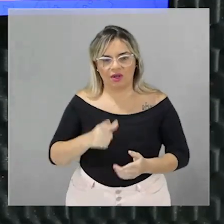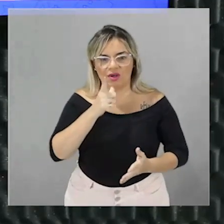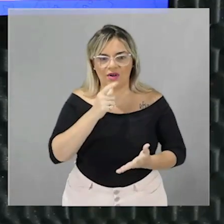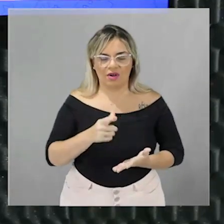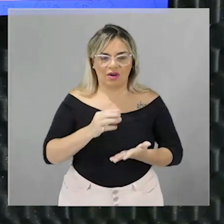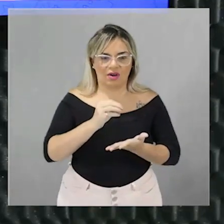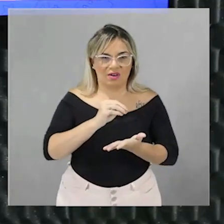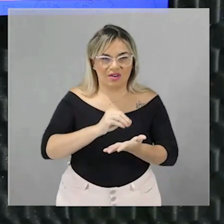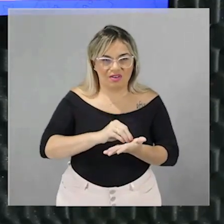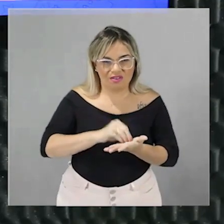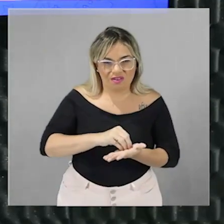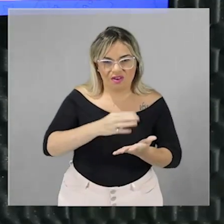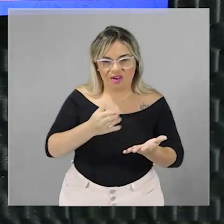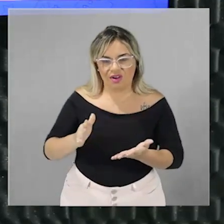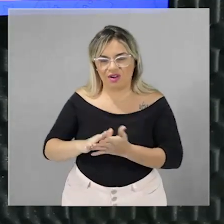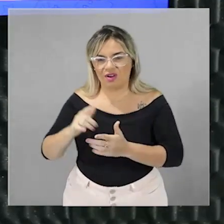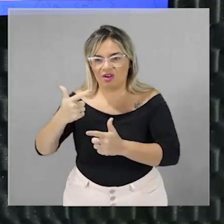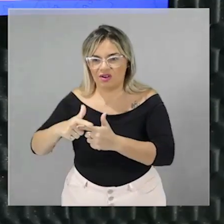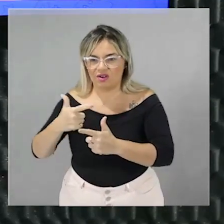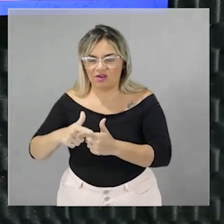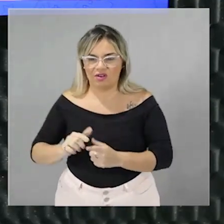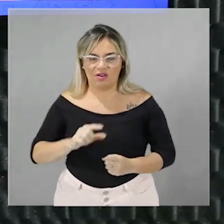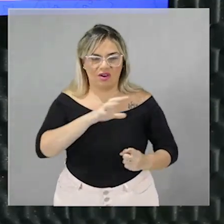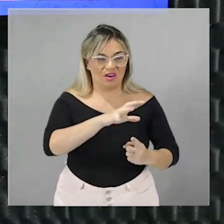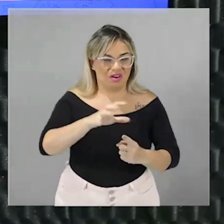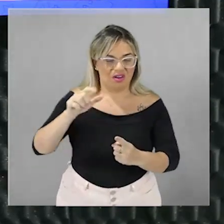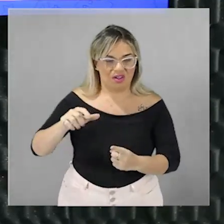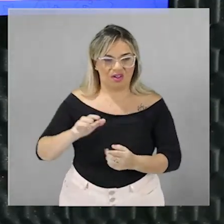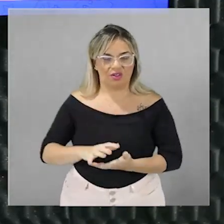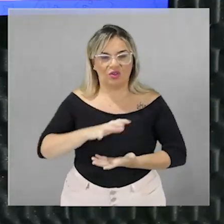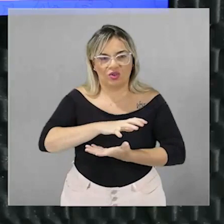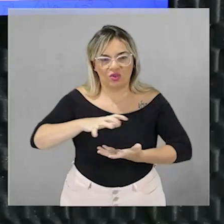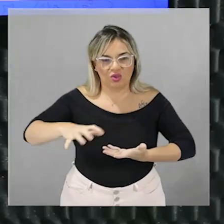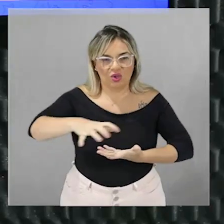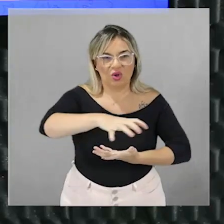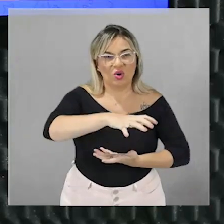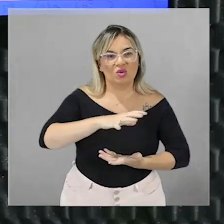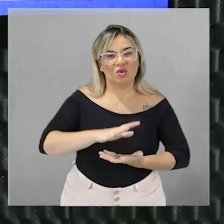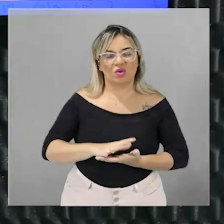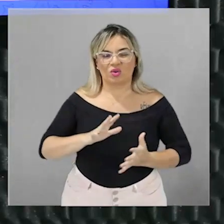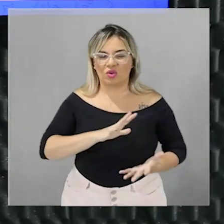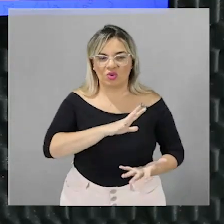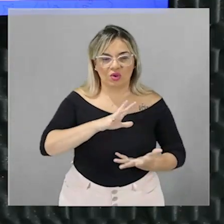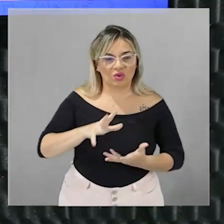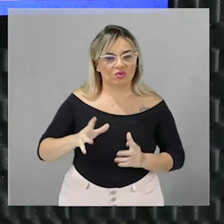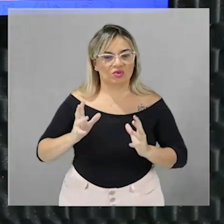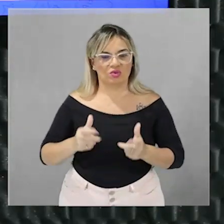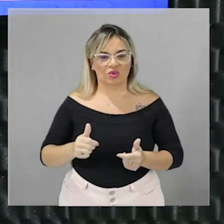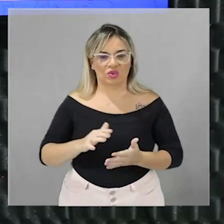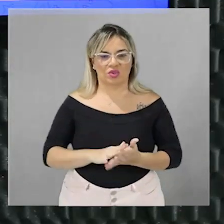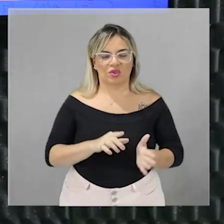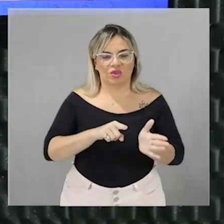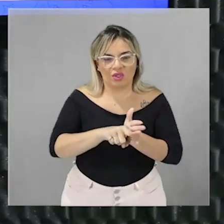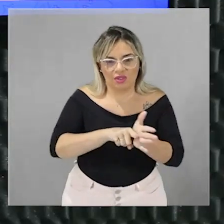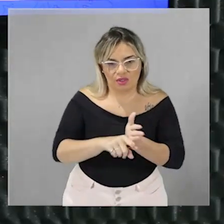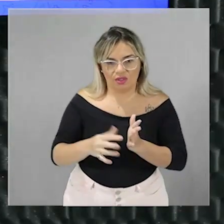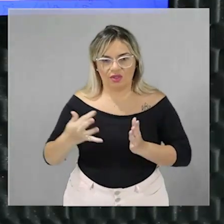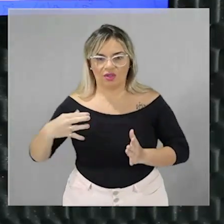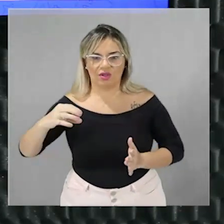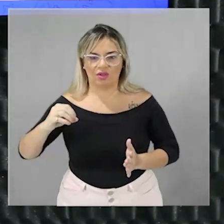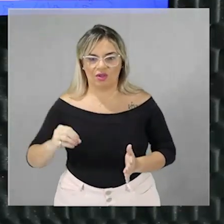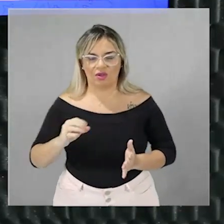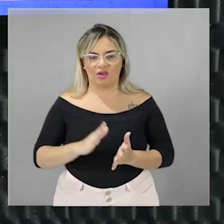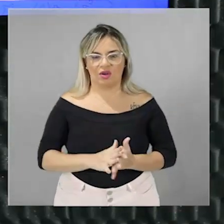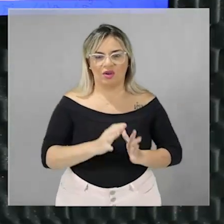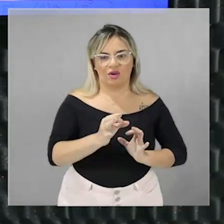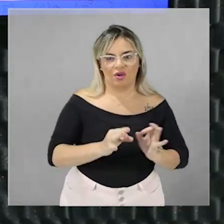água é um problema que já afeta quase todos os continentes. Perfeito. E de acordo com os dados da FAO, Organização das Nações